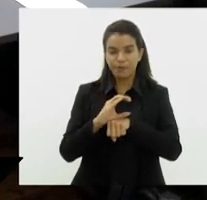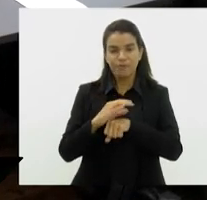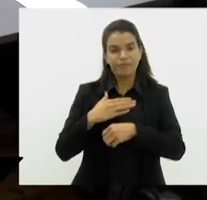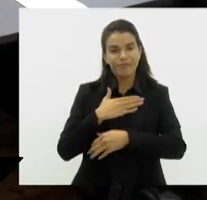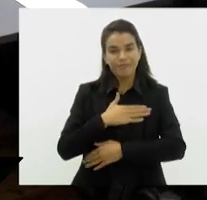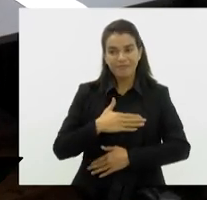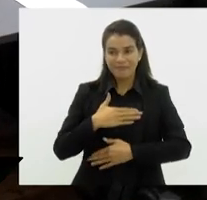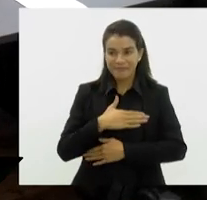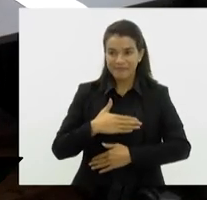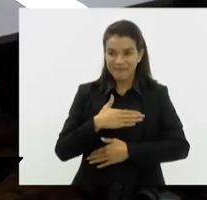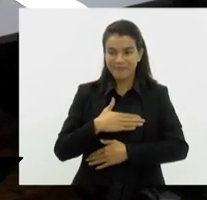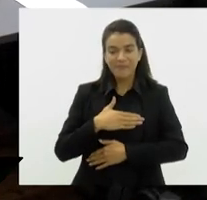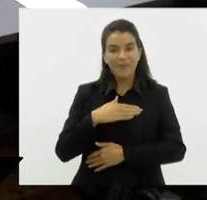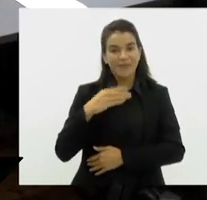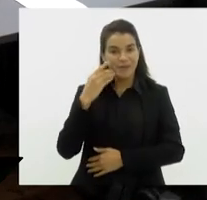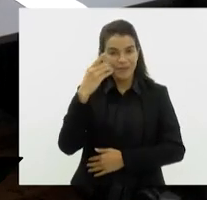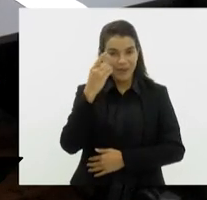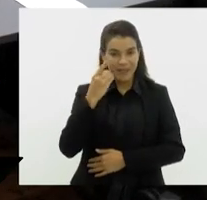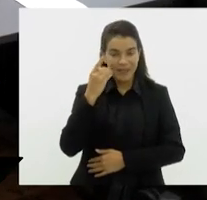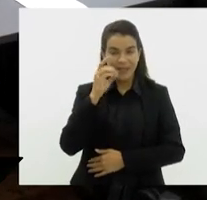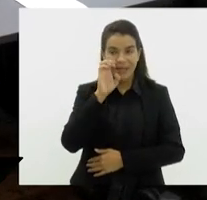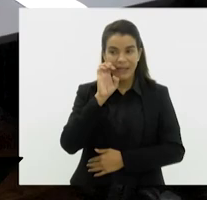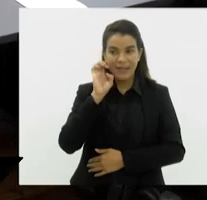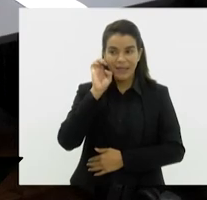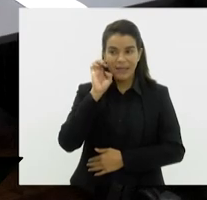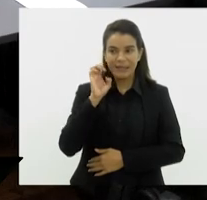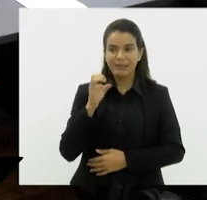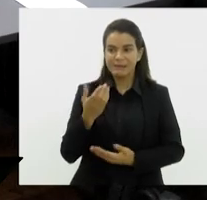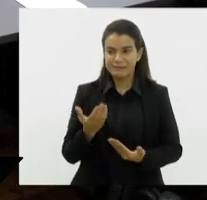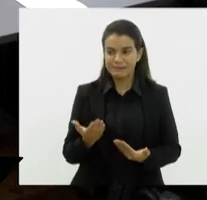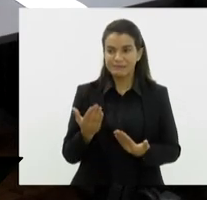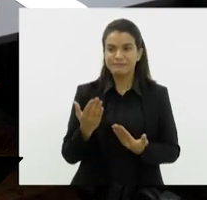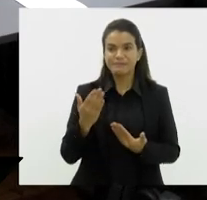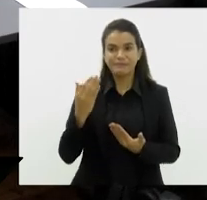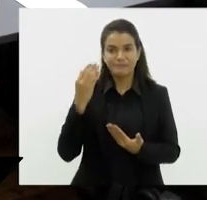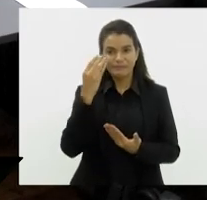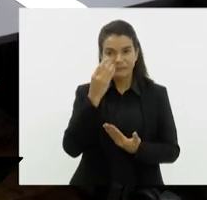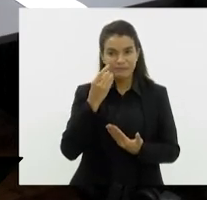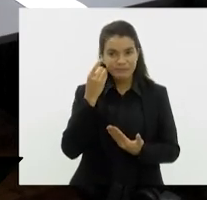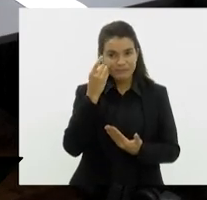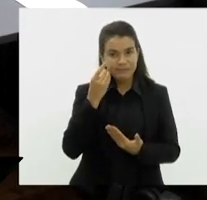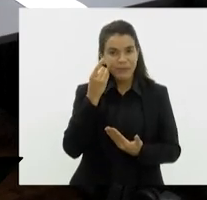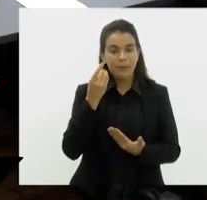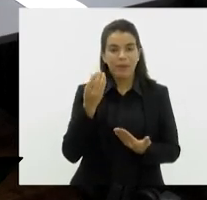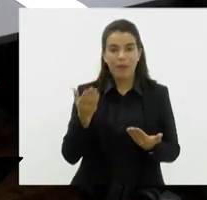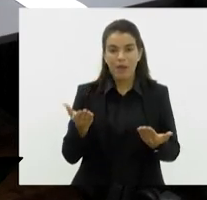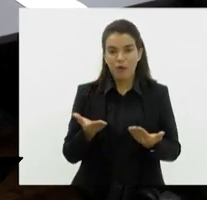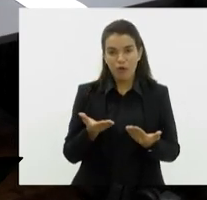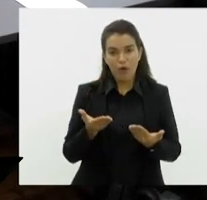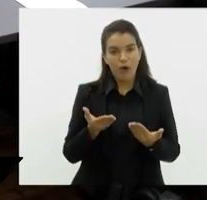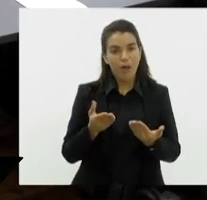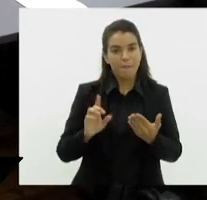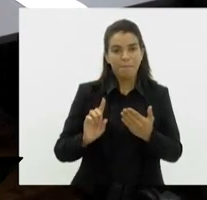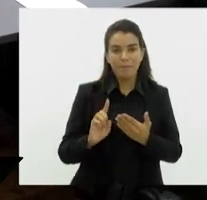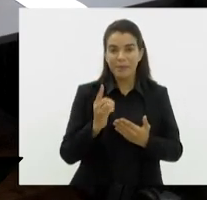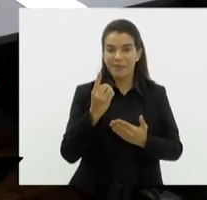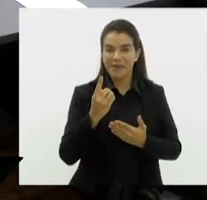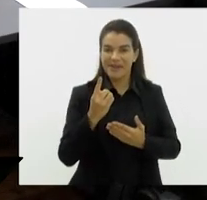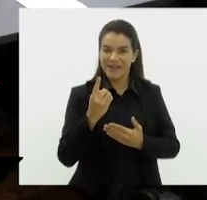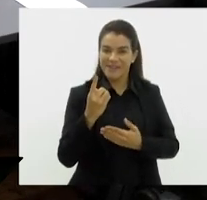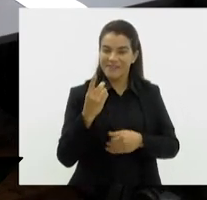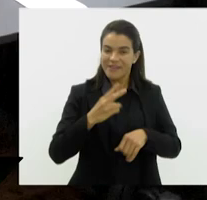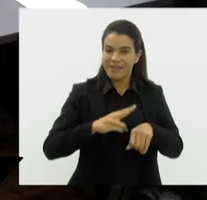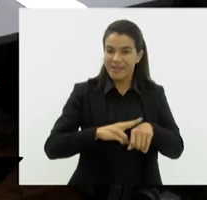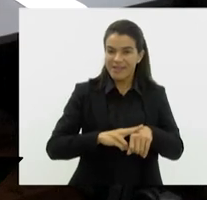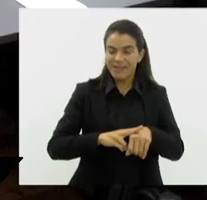aqui a Élika Takemoto, né, deputada que vai estrear aqui como titular na